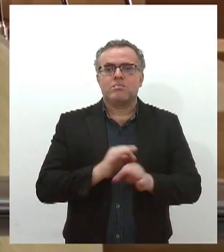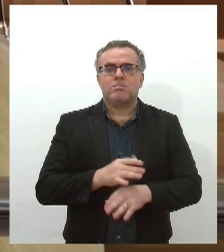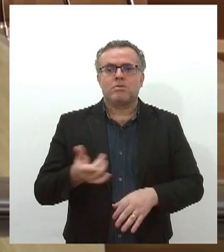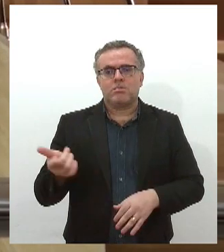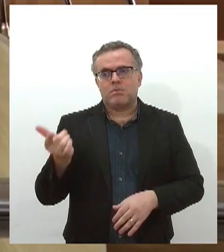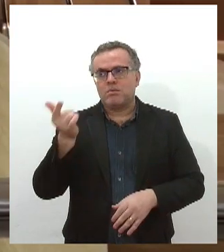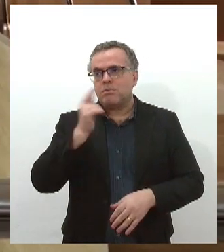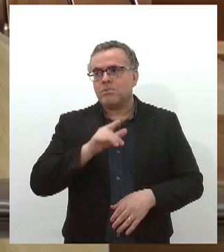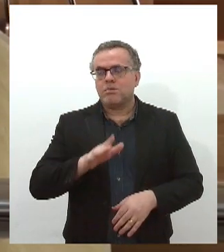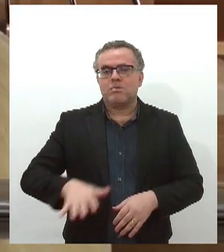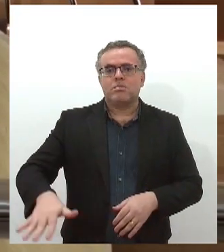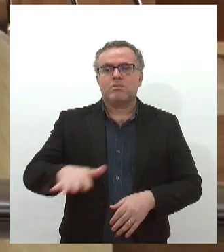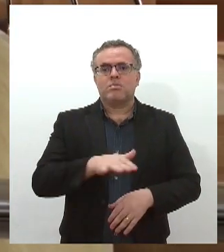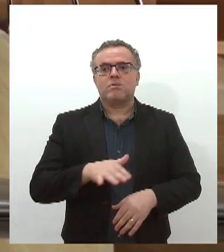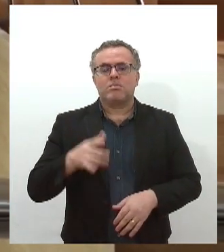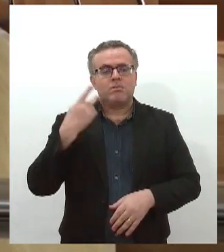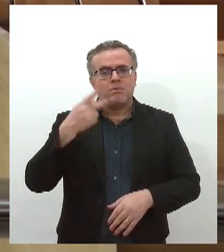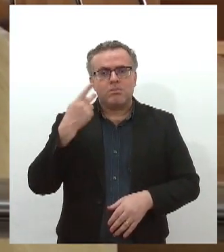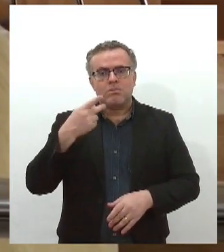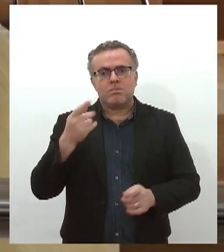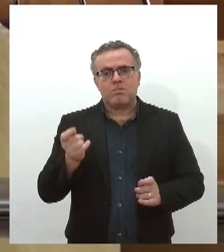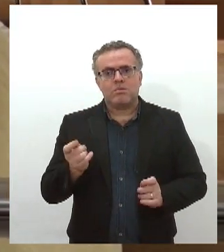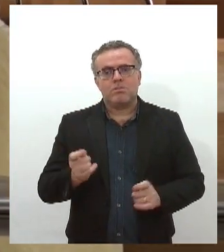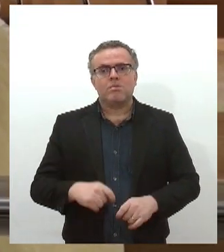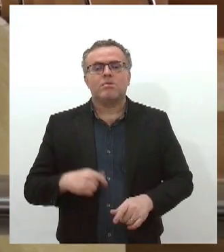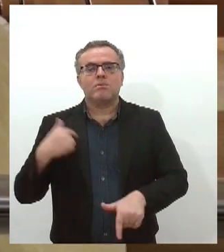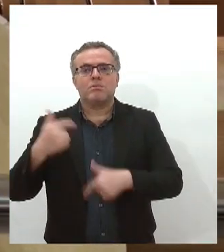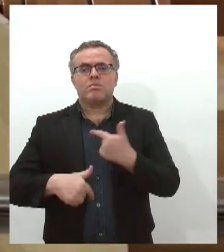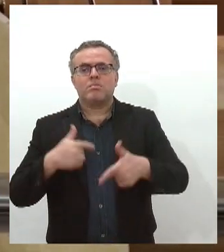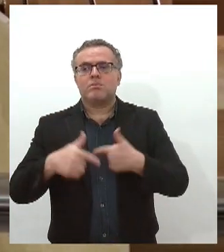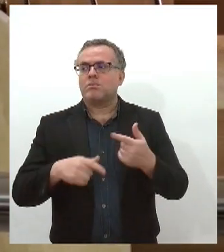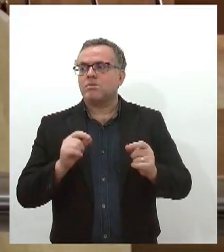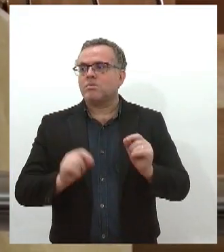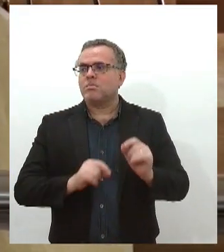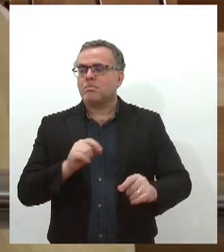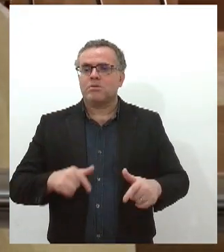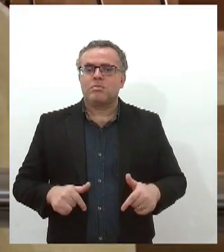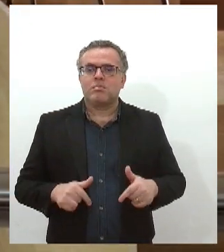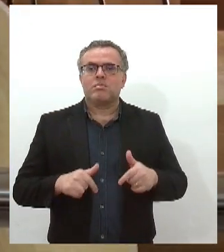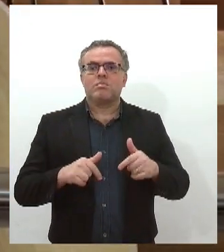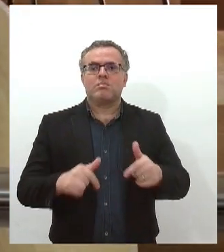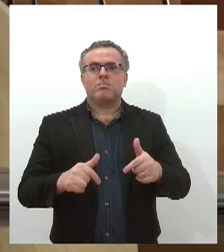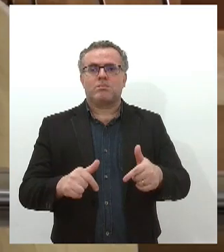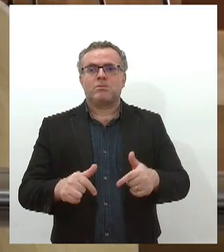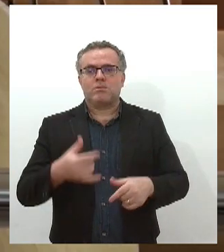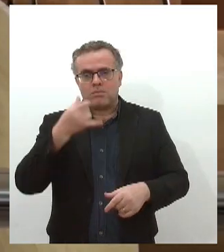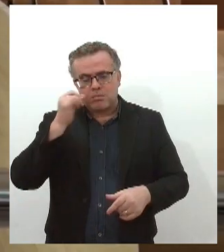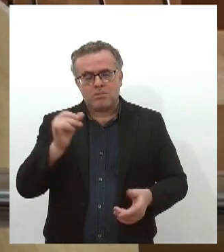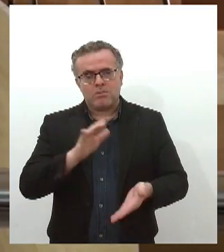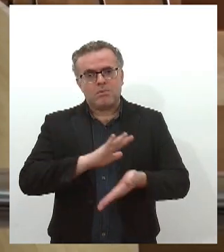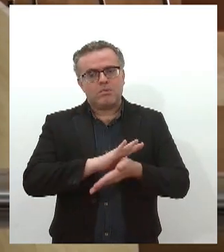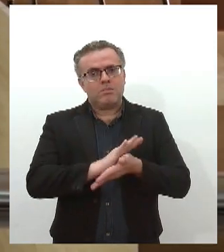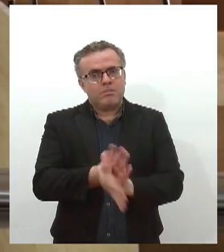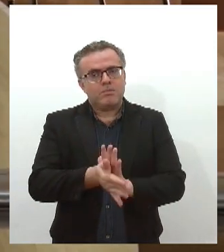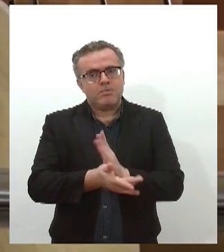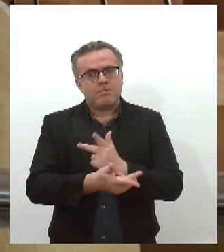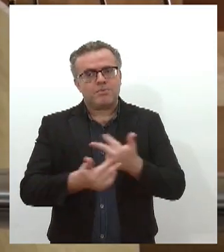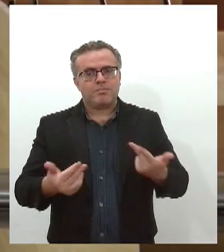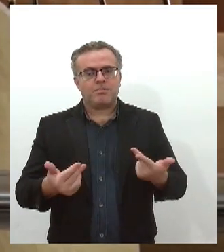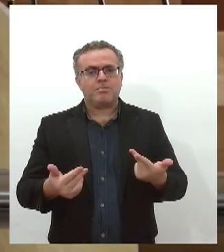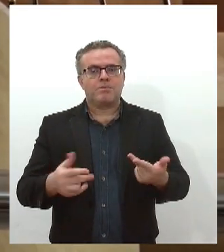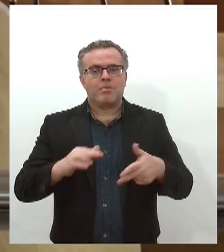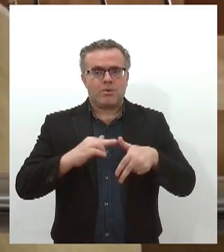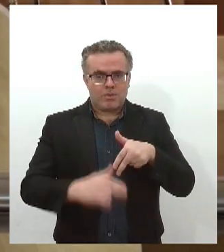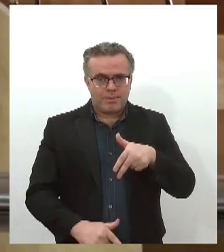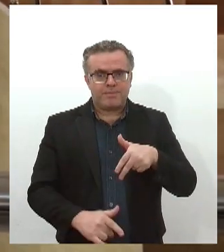na política, uma trajetória repleta de luta contra o preconceito de gênero, para que elas não somente